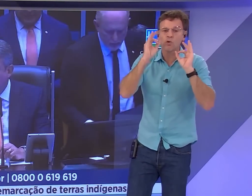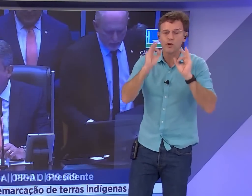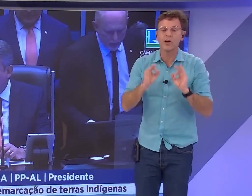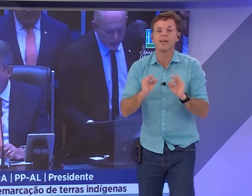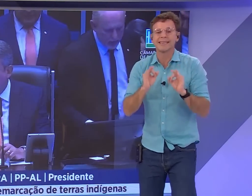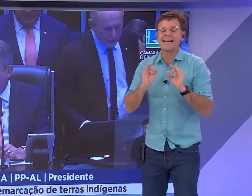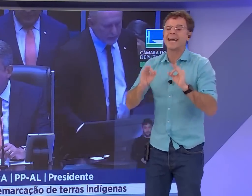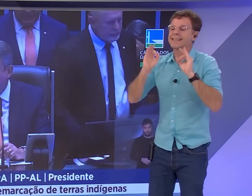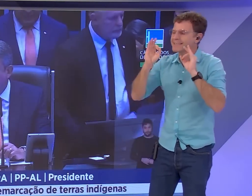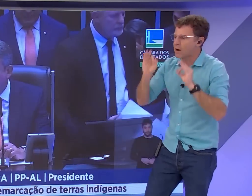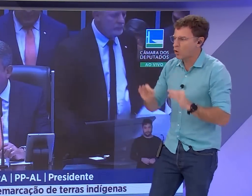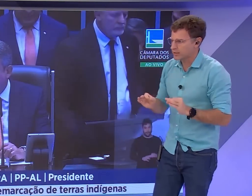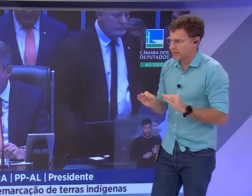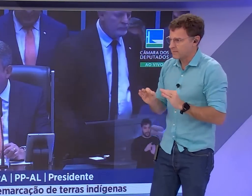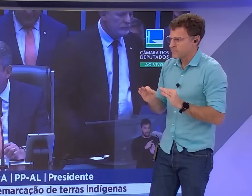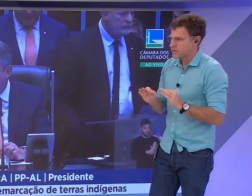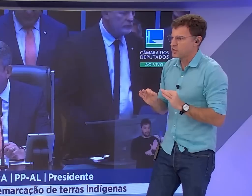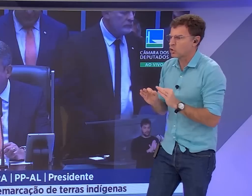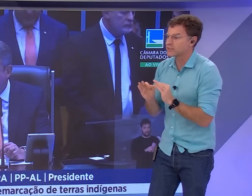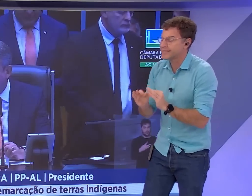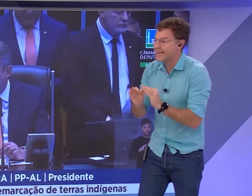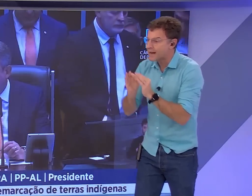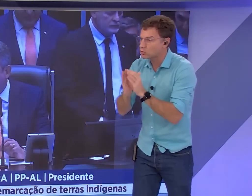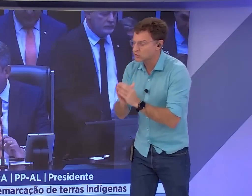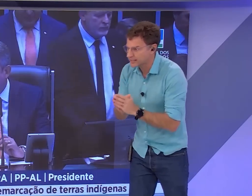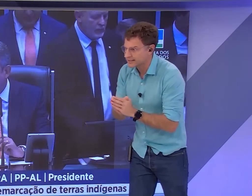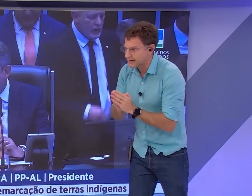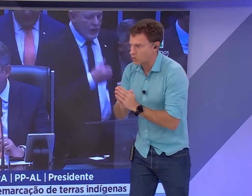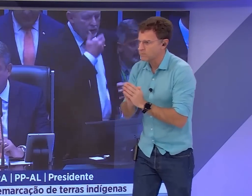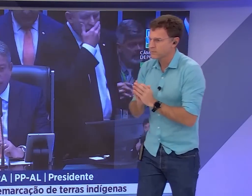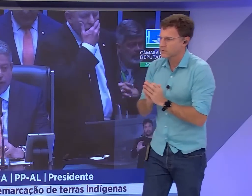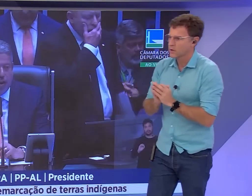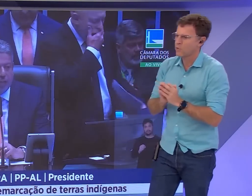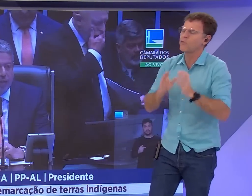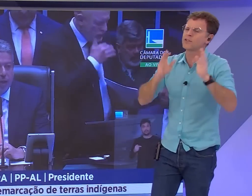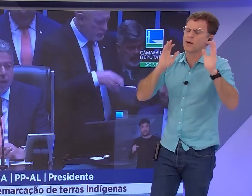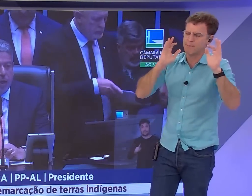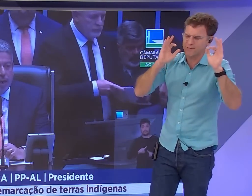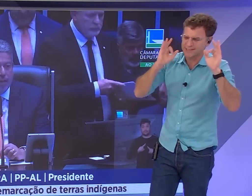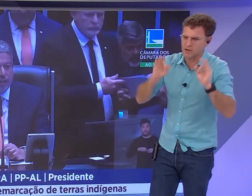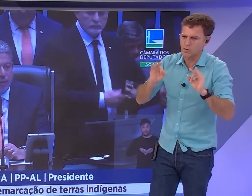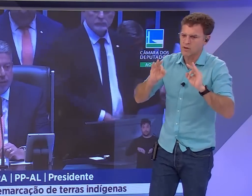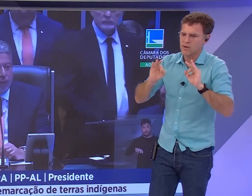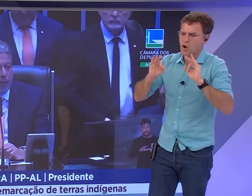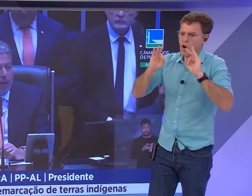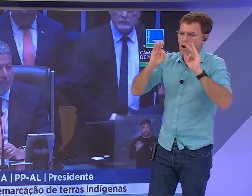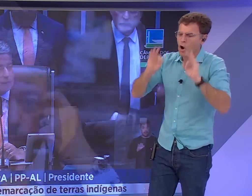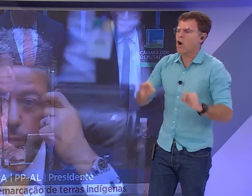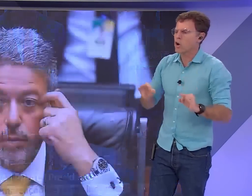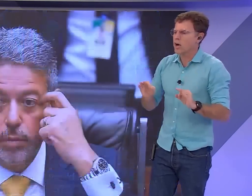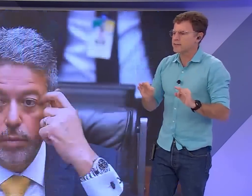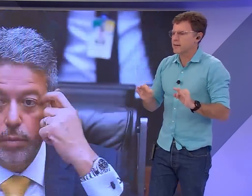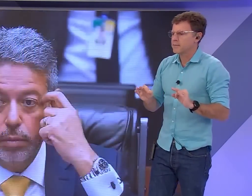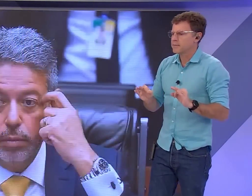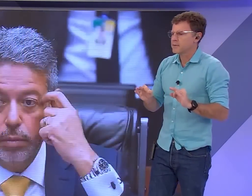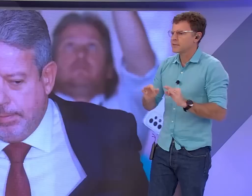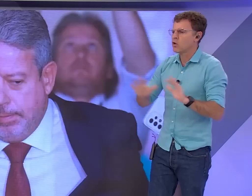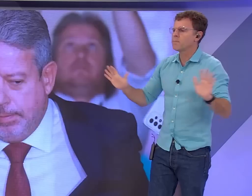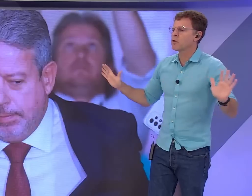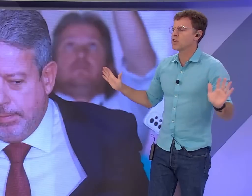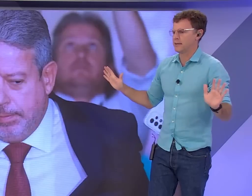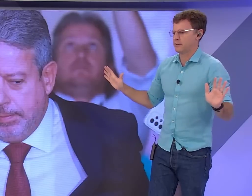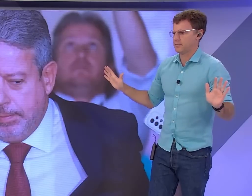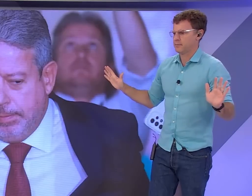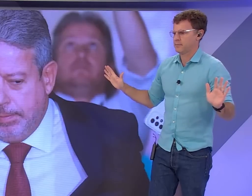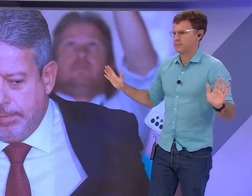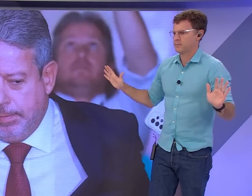o governo entrar nessa onda de conciliar com o Centrão... Eu vou fazer uma previsão horrorosa. Isso é ruim